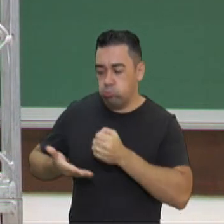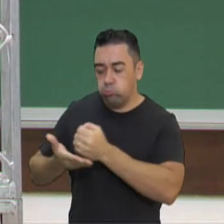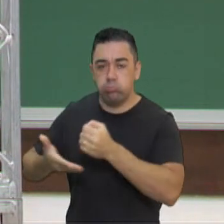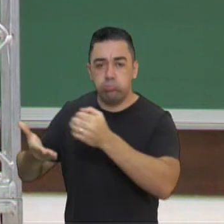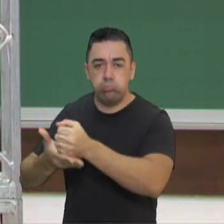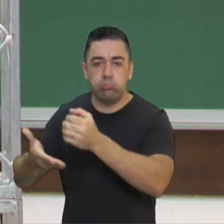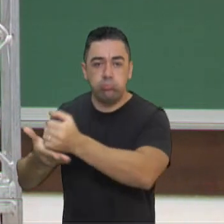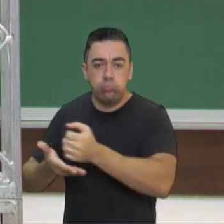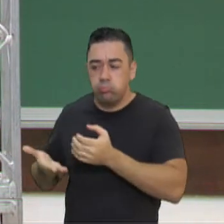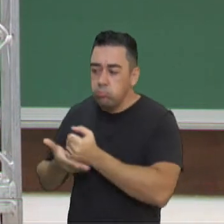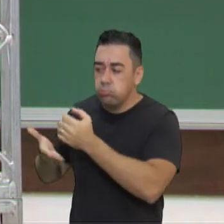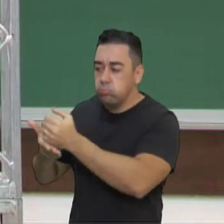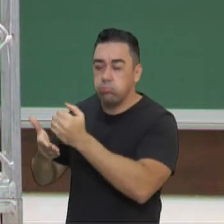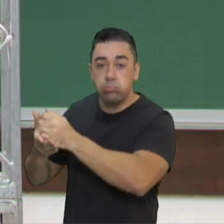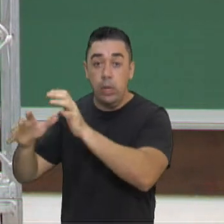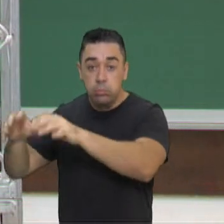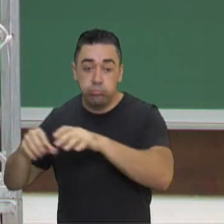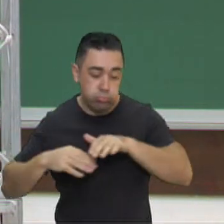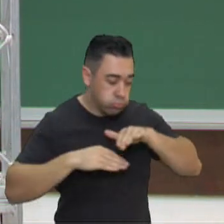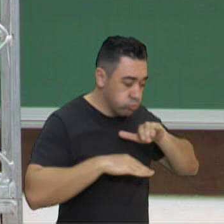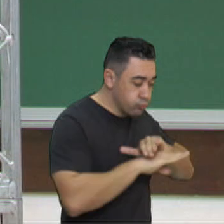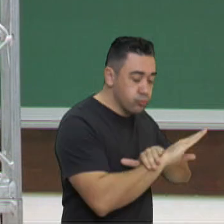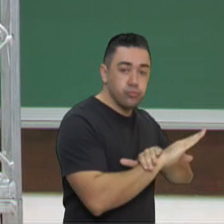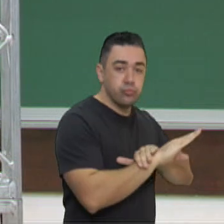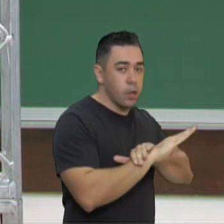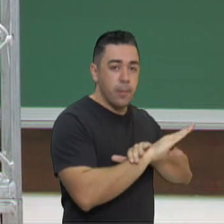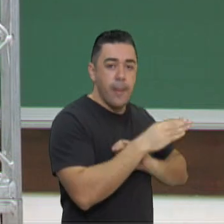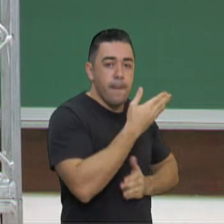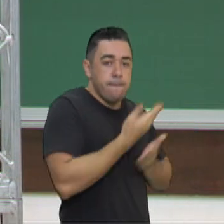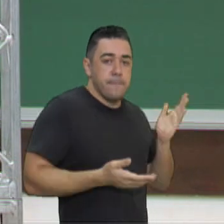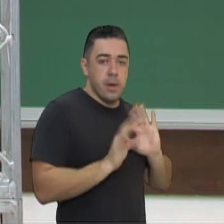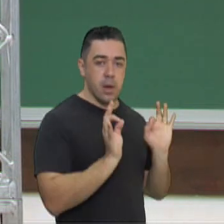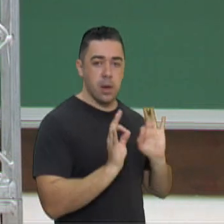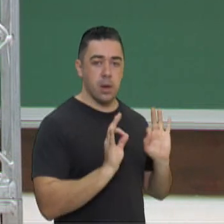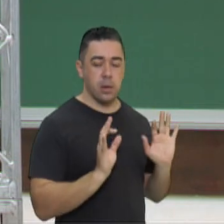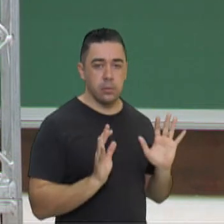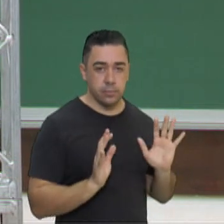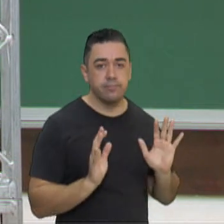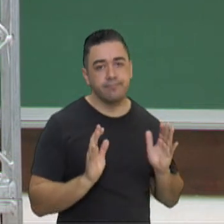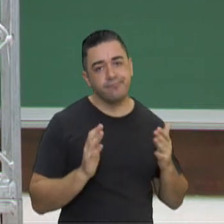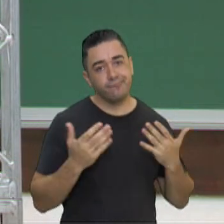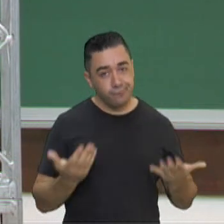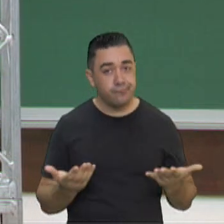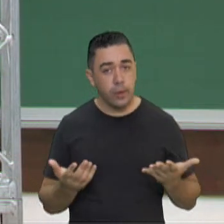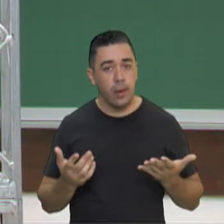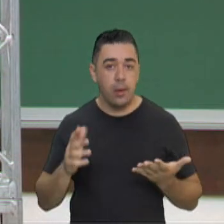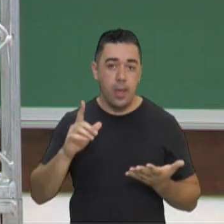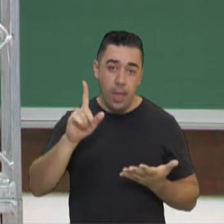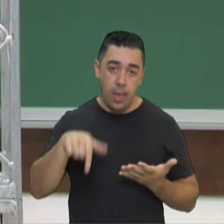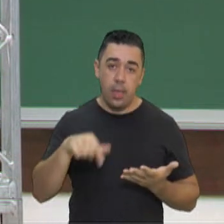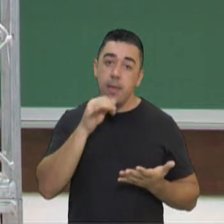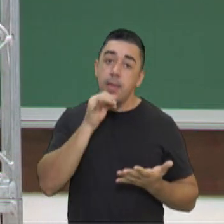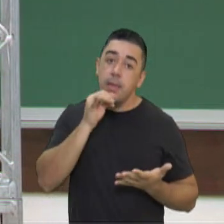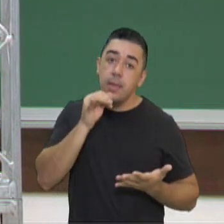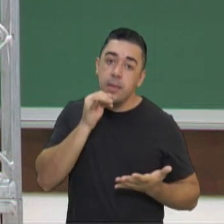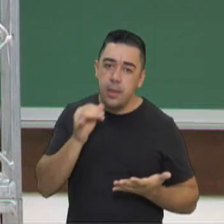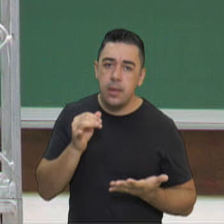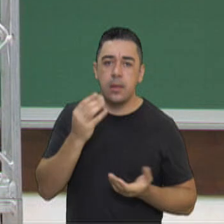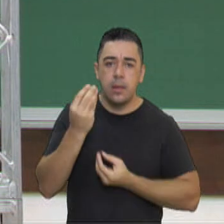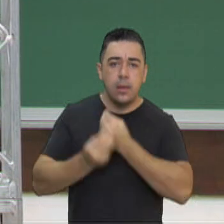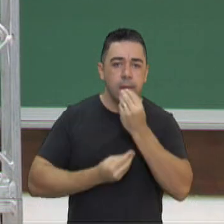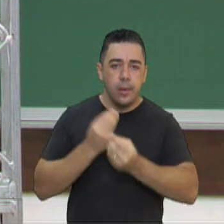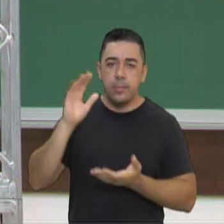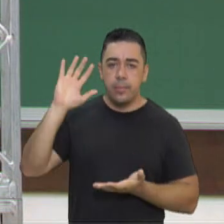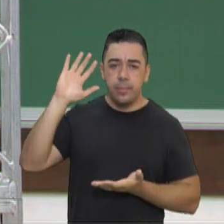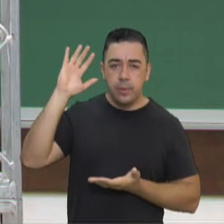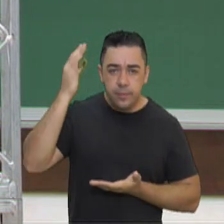a colher, né, a guardar os seus produtos para não acabar perdendo tudo. Então, esse é só um exemplo, né, de como a